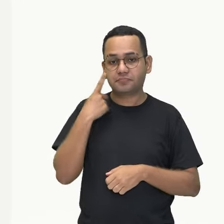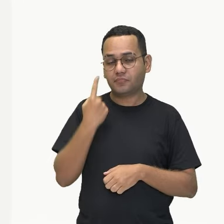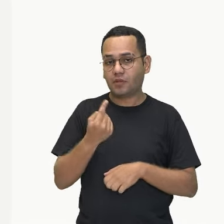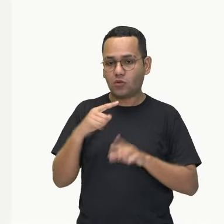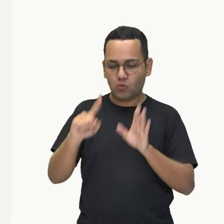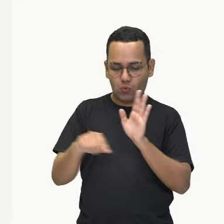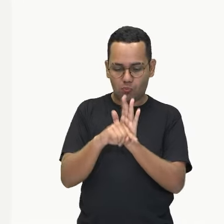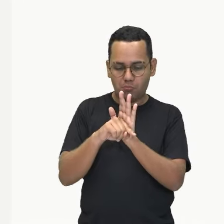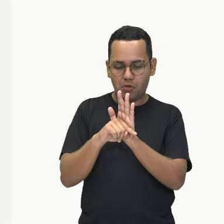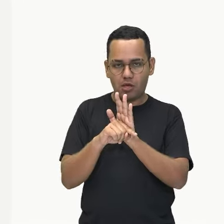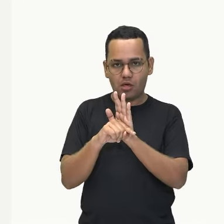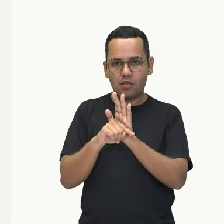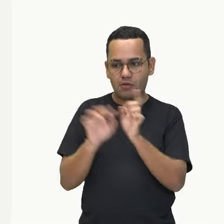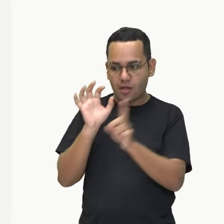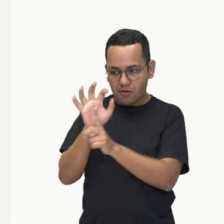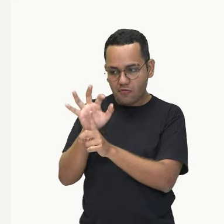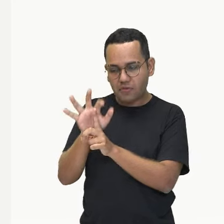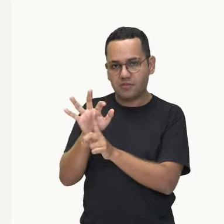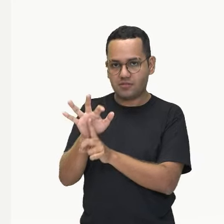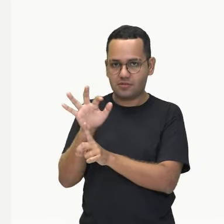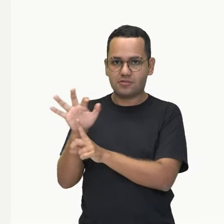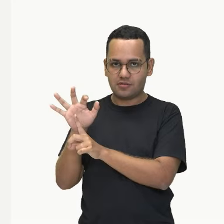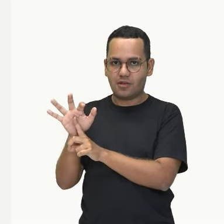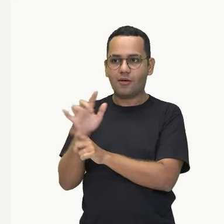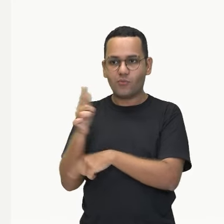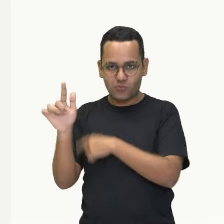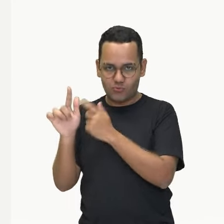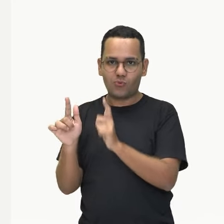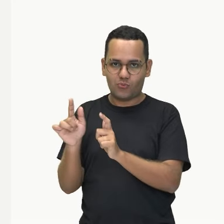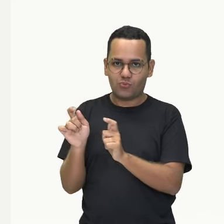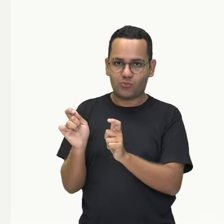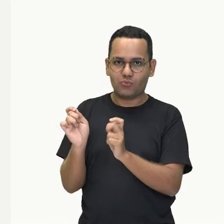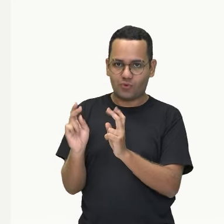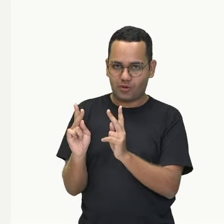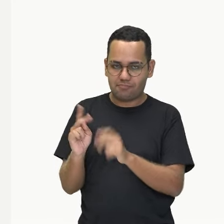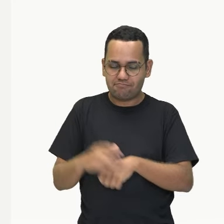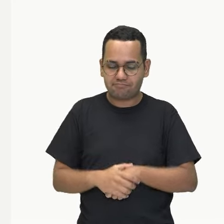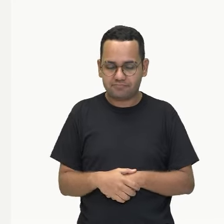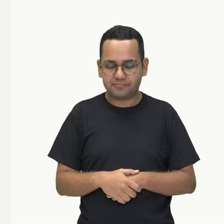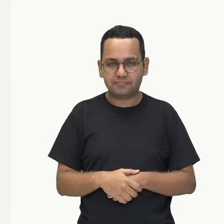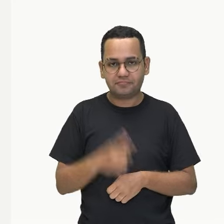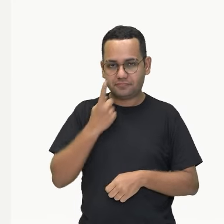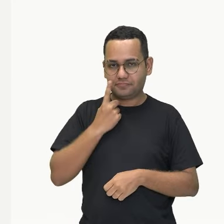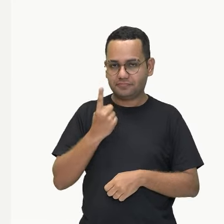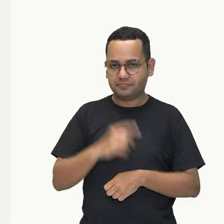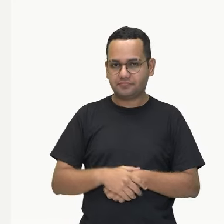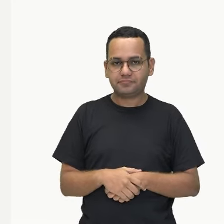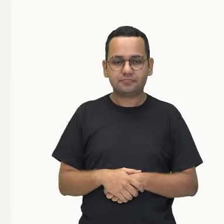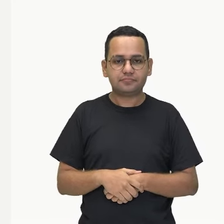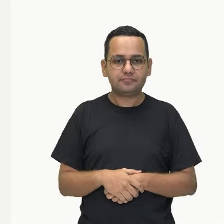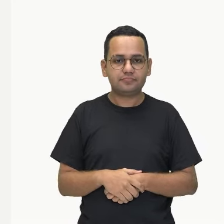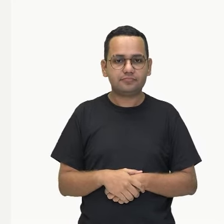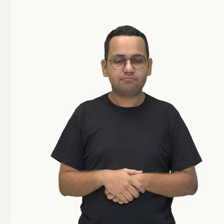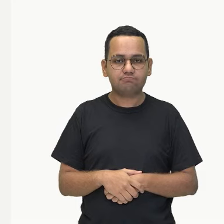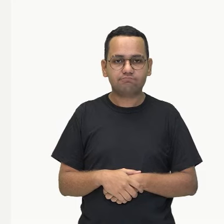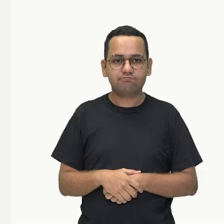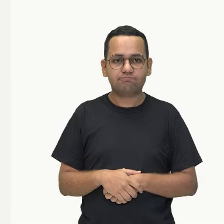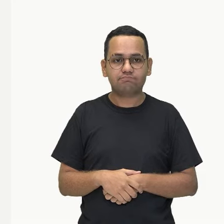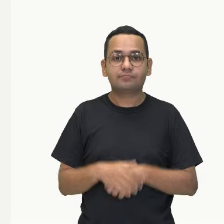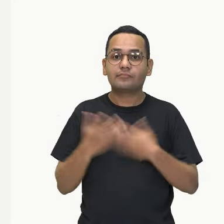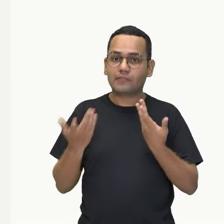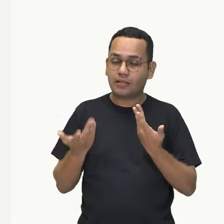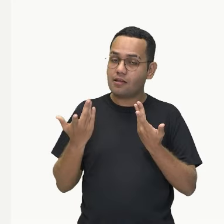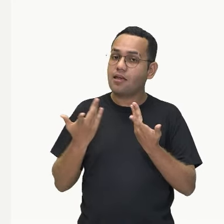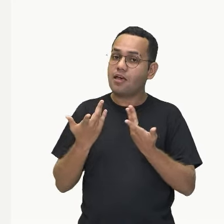sinais, tá, de cada termo do meu segundo polinômio. Ok? E aí é que está a